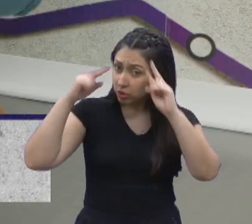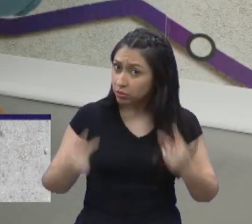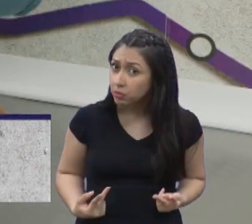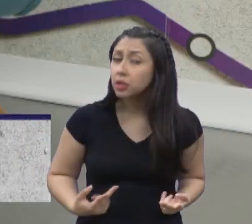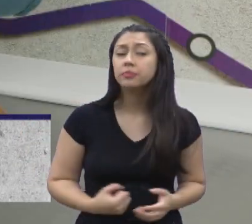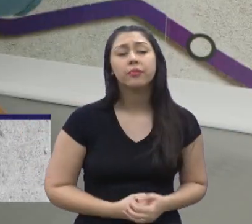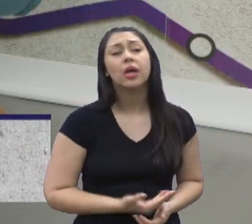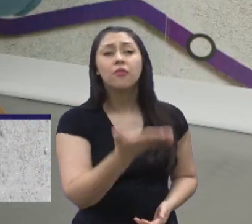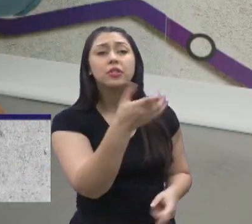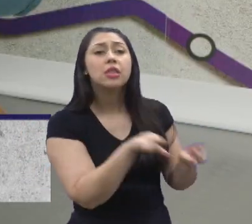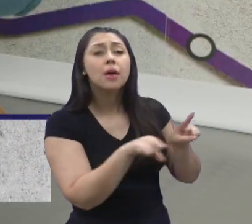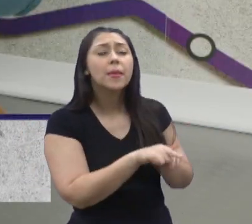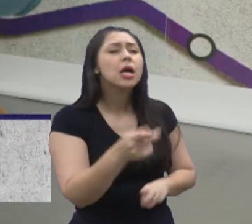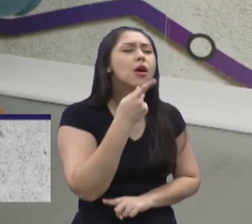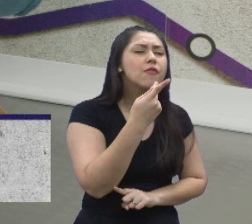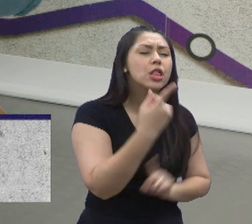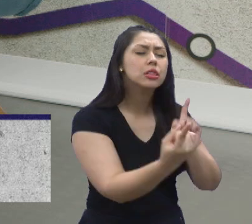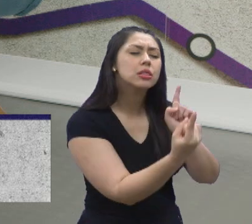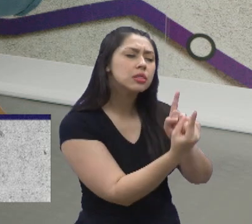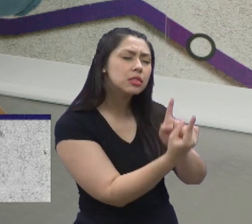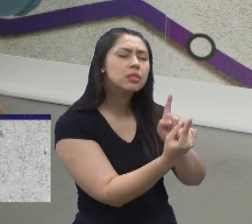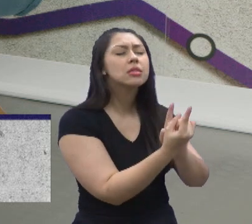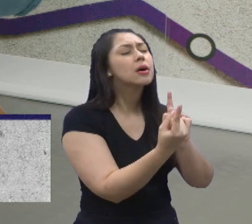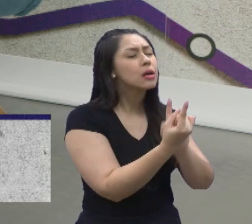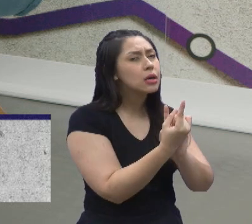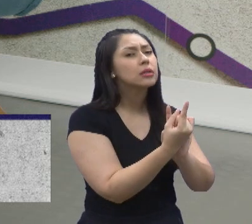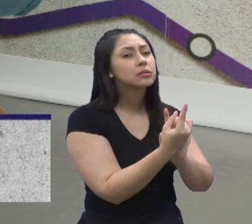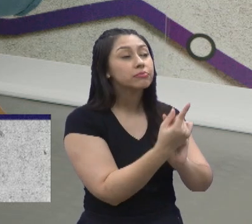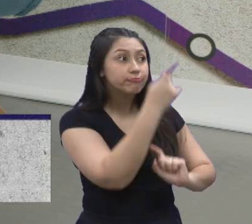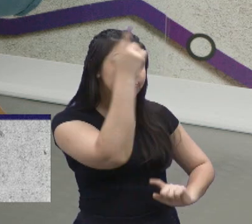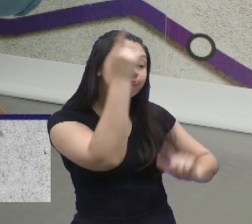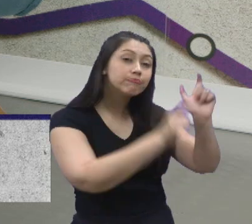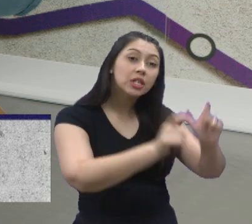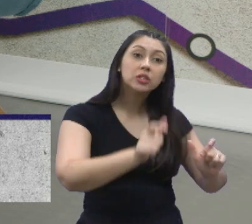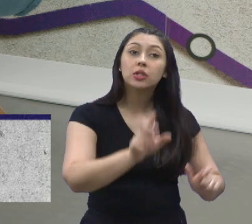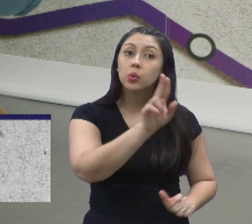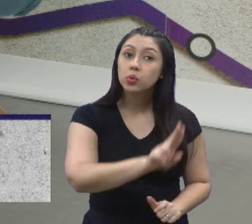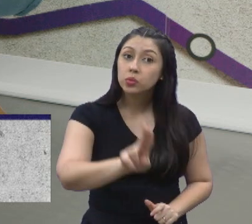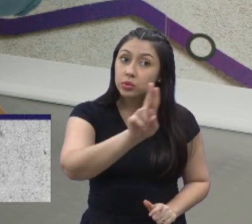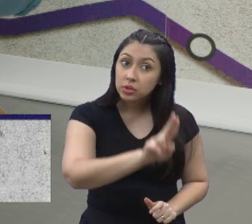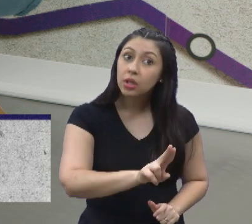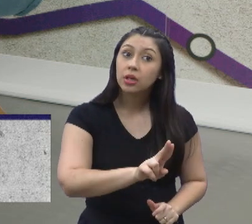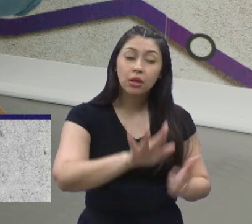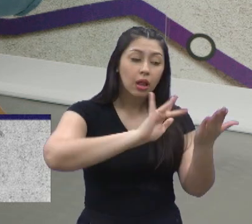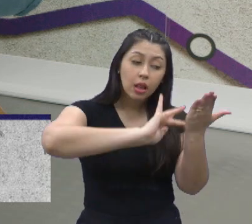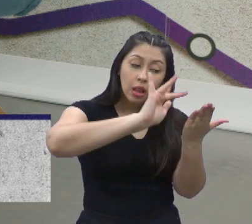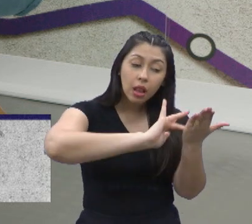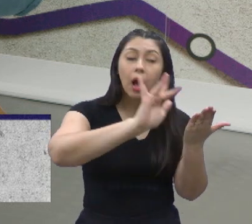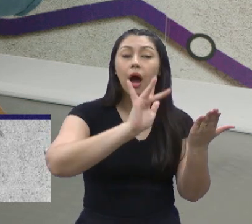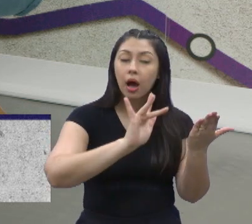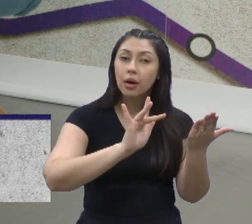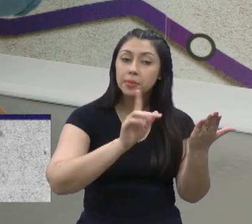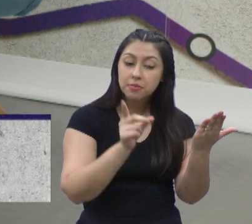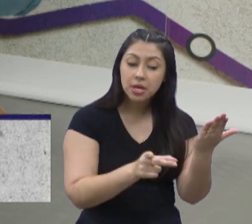comentando também desse atendimento, né? Já as pessoas estão utilizando tablet, celular, na hora de